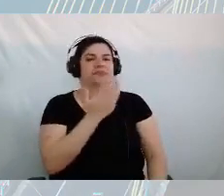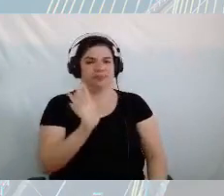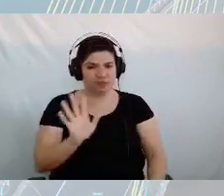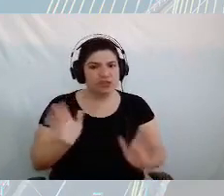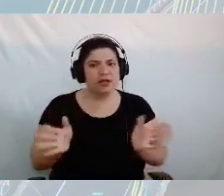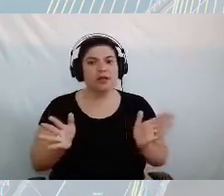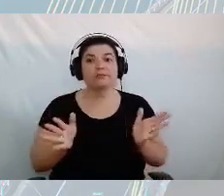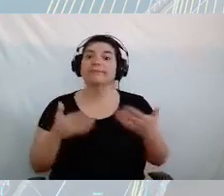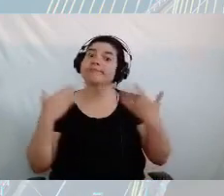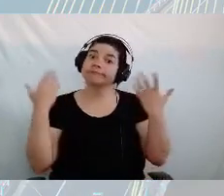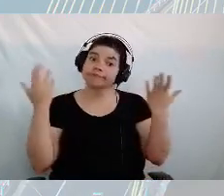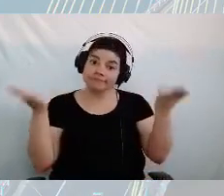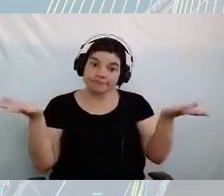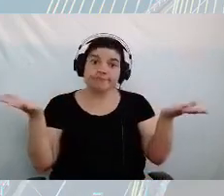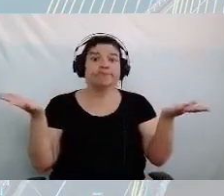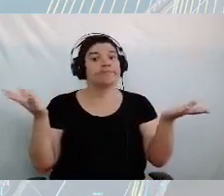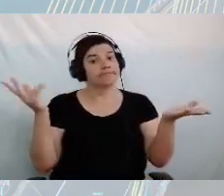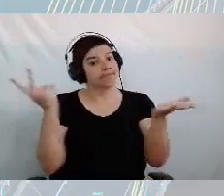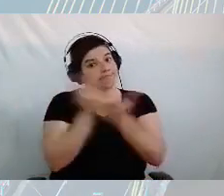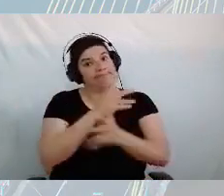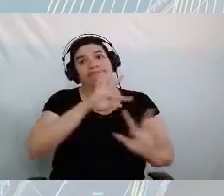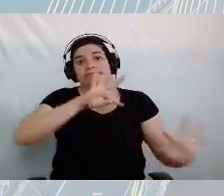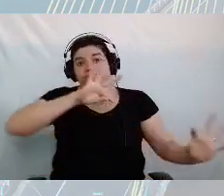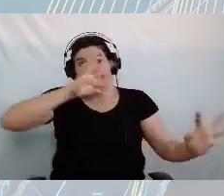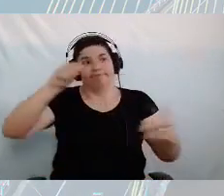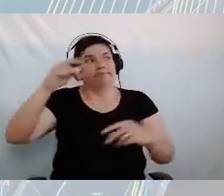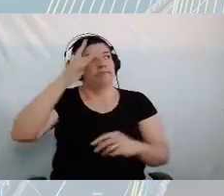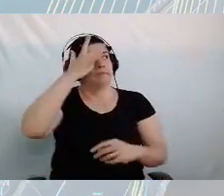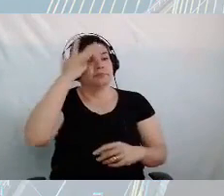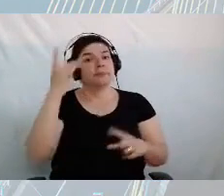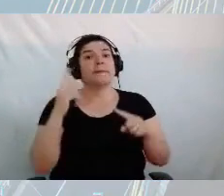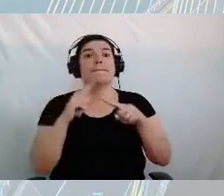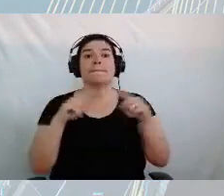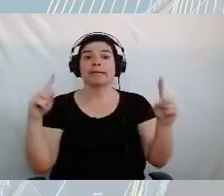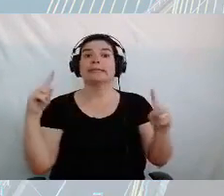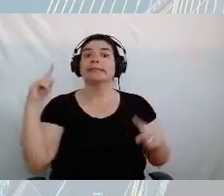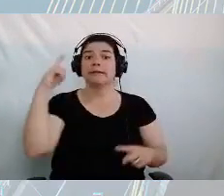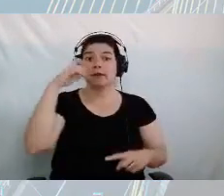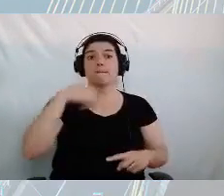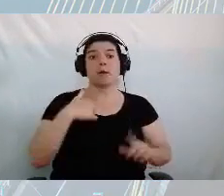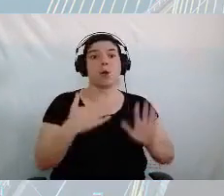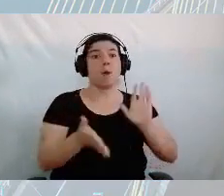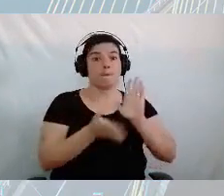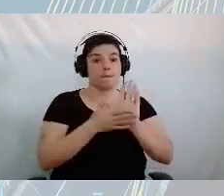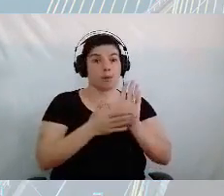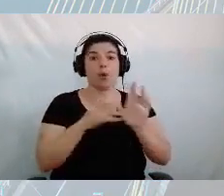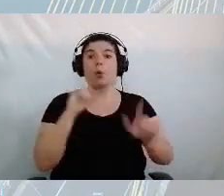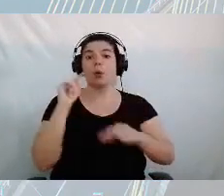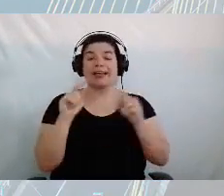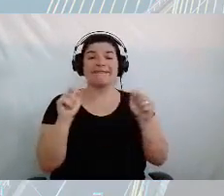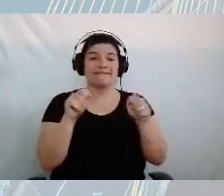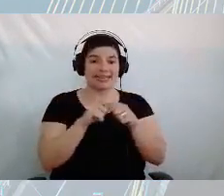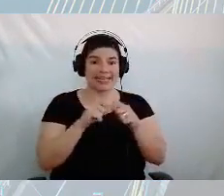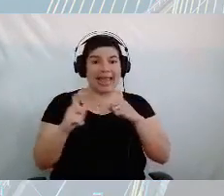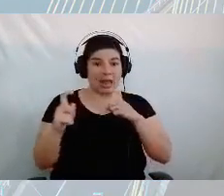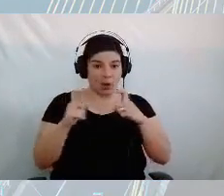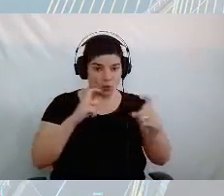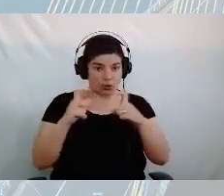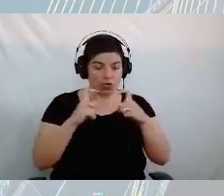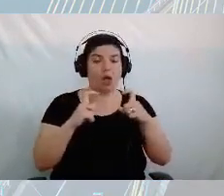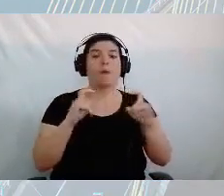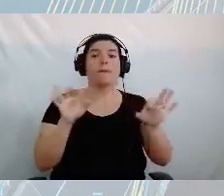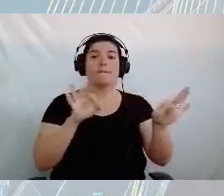Então, né? Acontece com todo mundo. Só que o desafio que me foi proposto era fazer essa reunião de um desenho de produto em